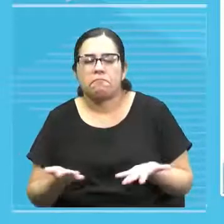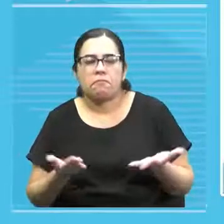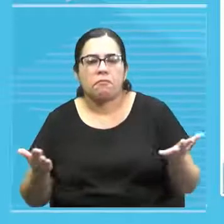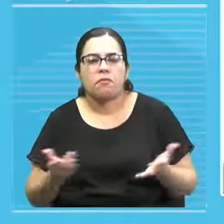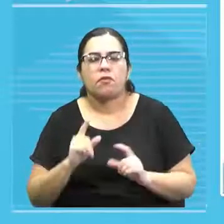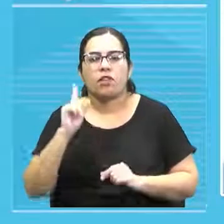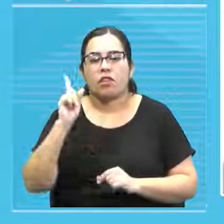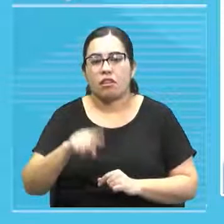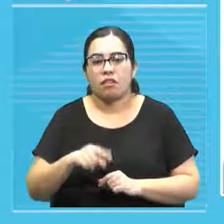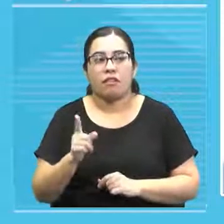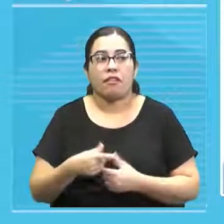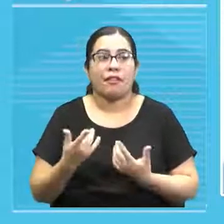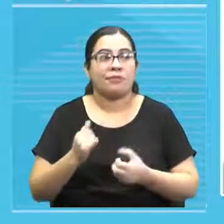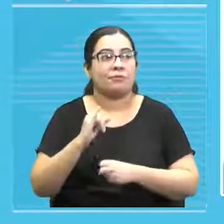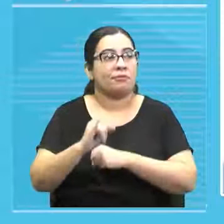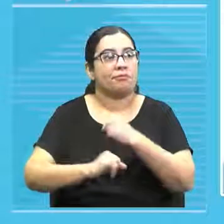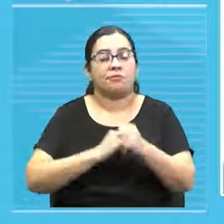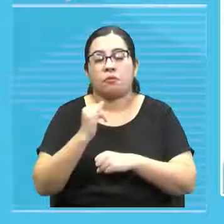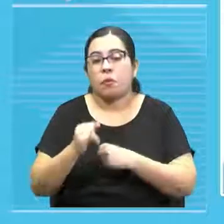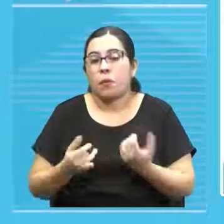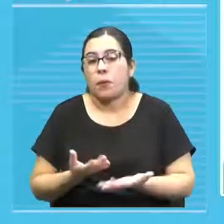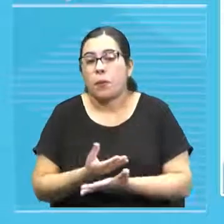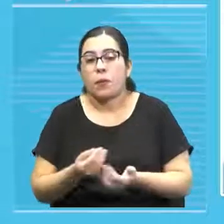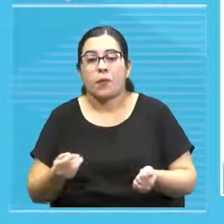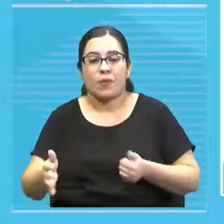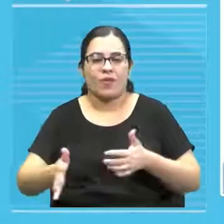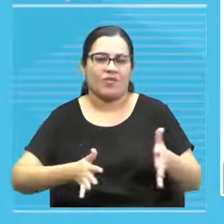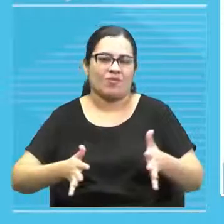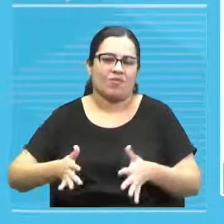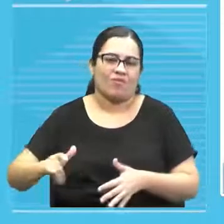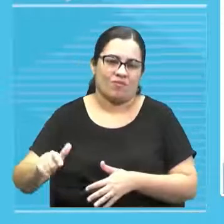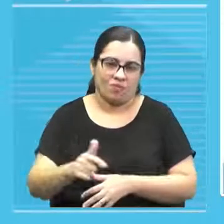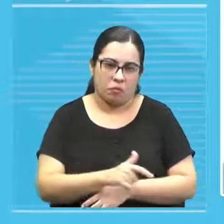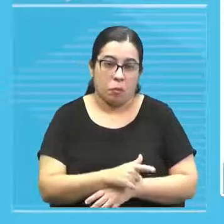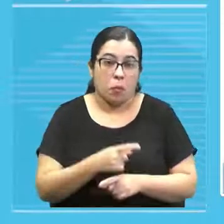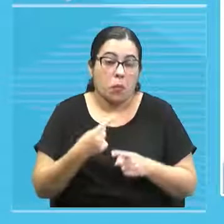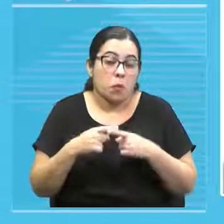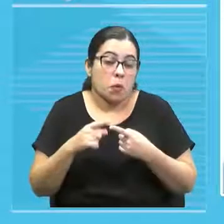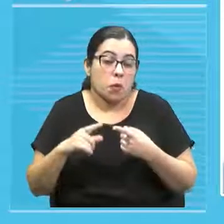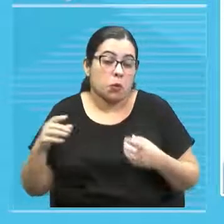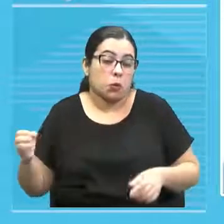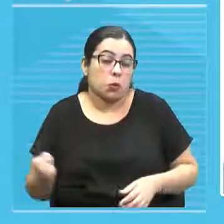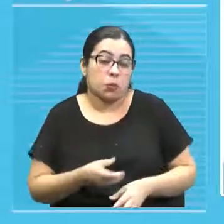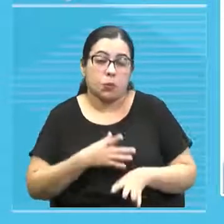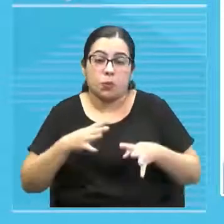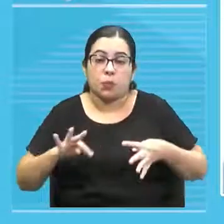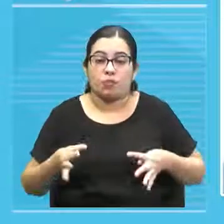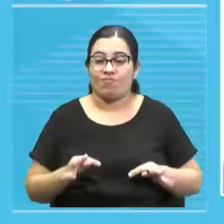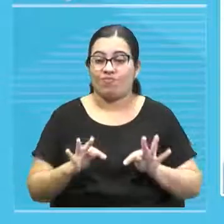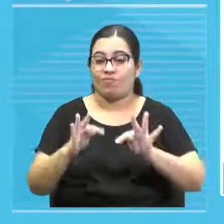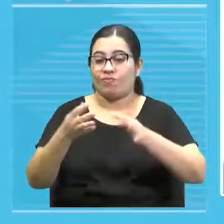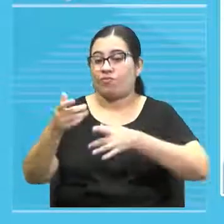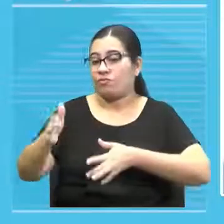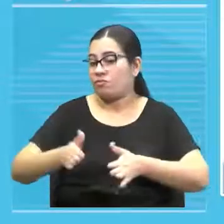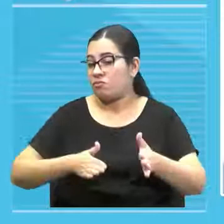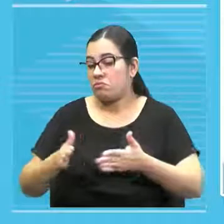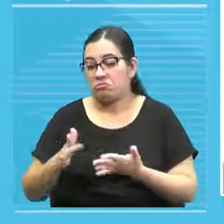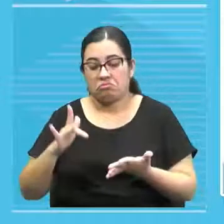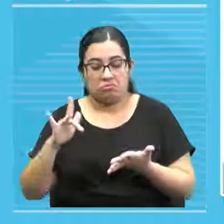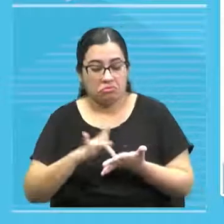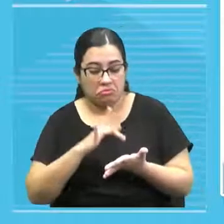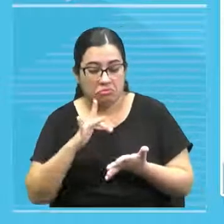é a exclusão digital aqueles que não têm acesso às novas tecnologias por exemplo nos smartphones